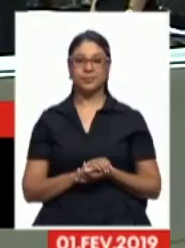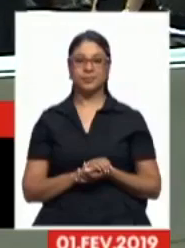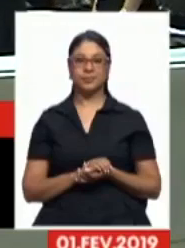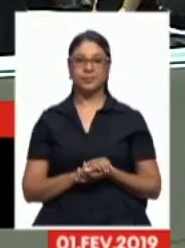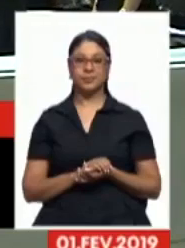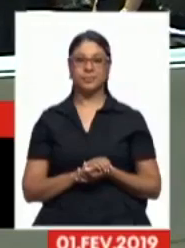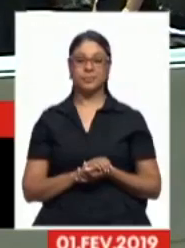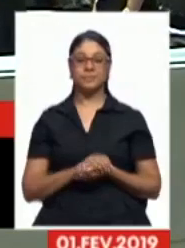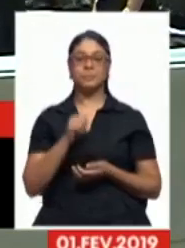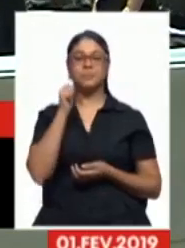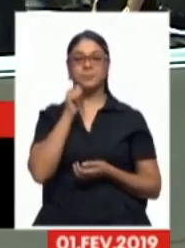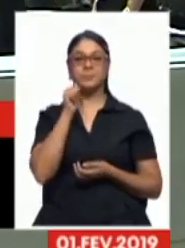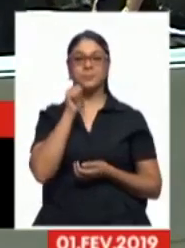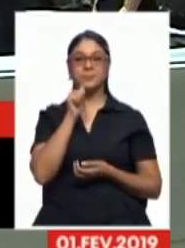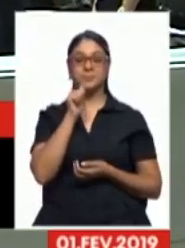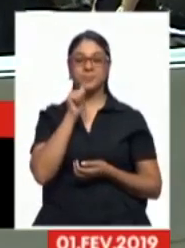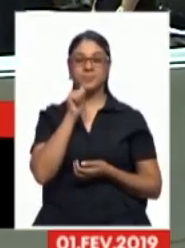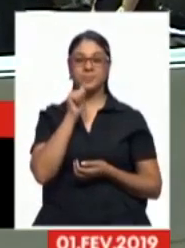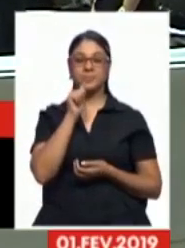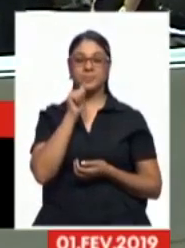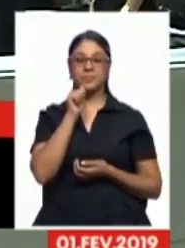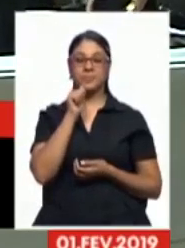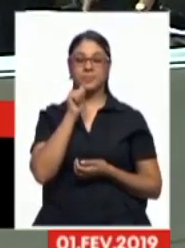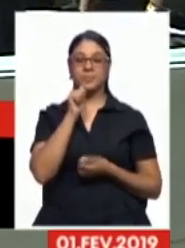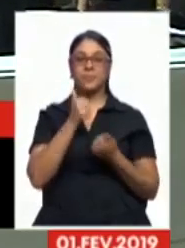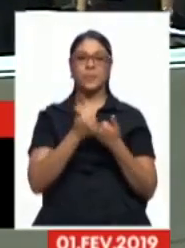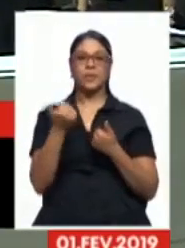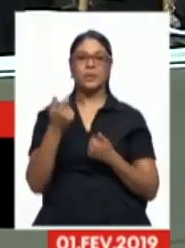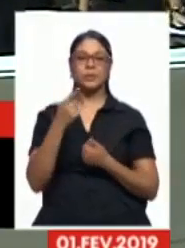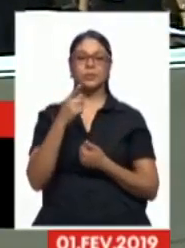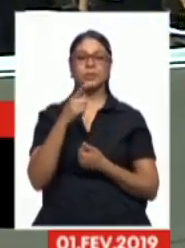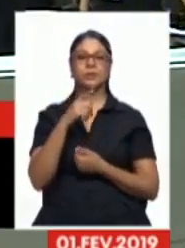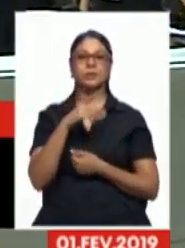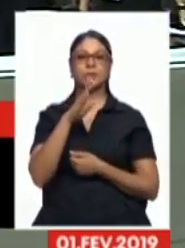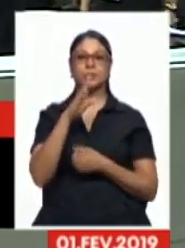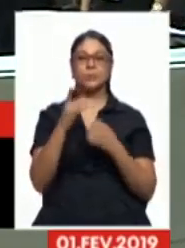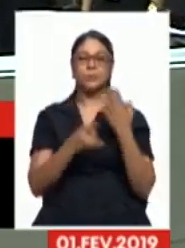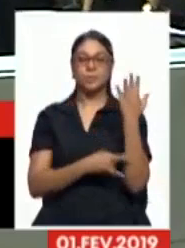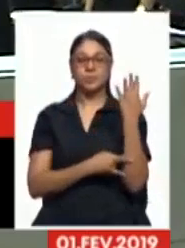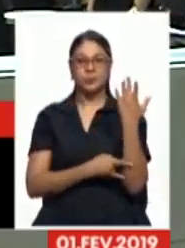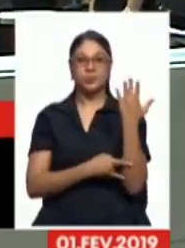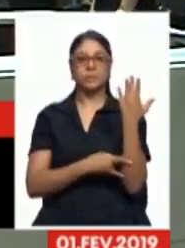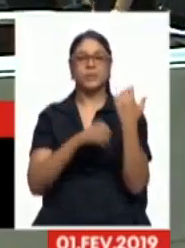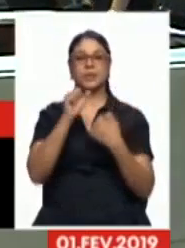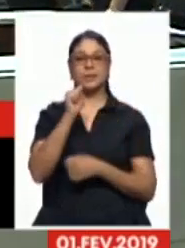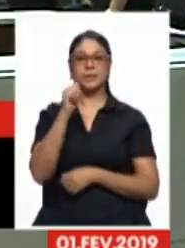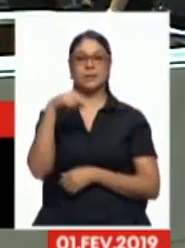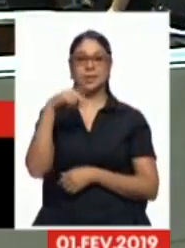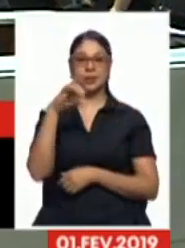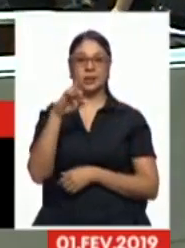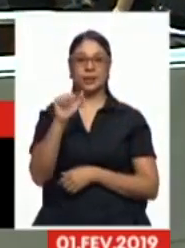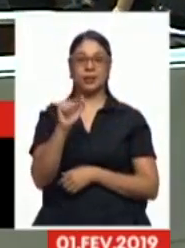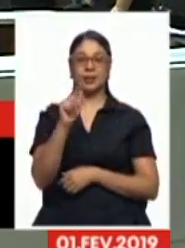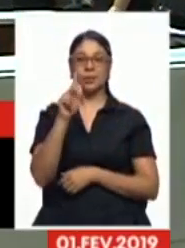Excelentíssima senhora Reitora da Universidade Federal de Minas Gerais, Sandra Goulart Almeida.